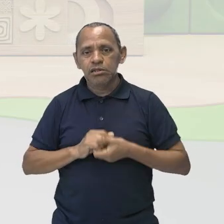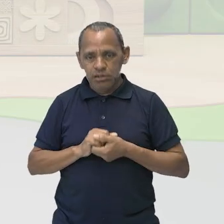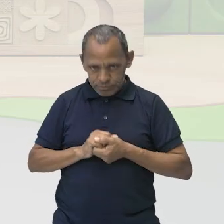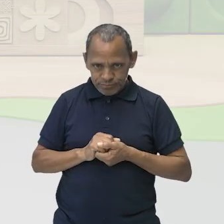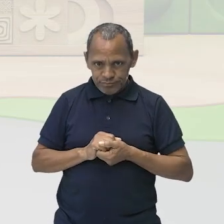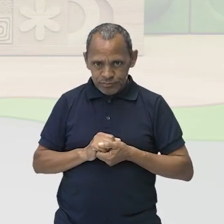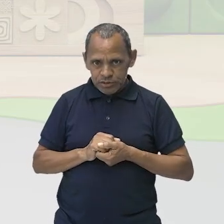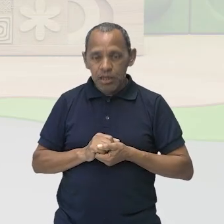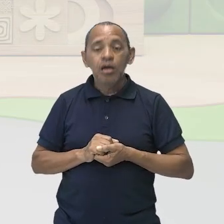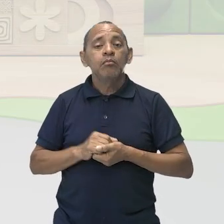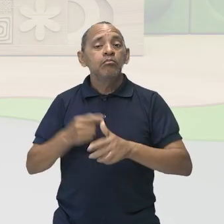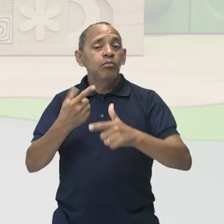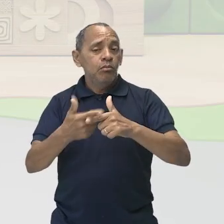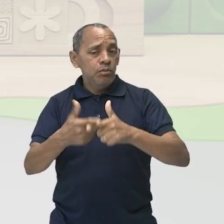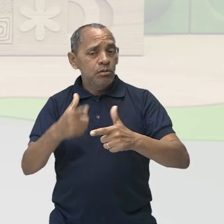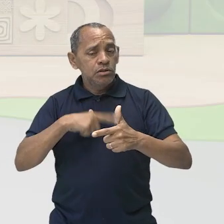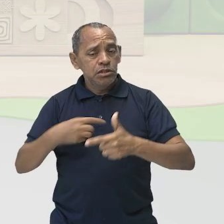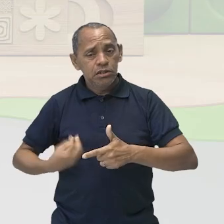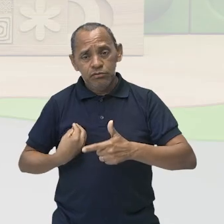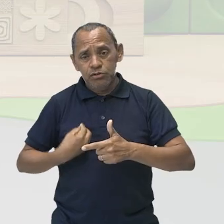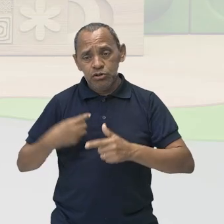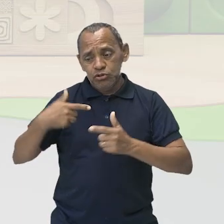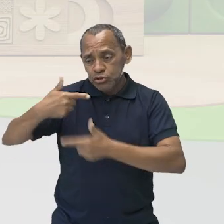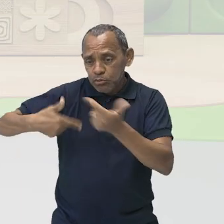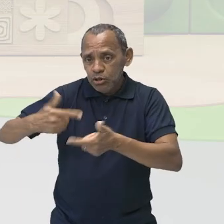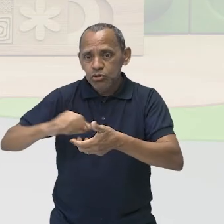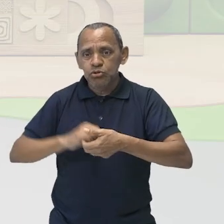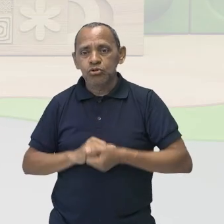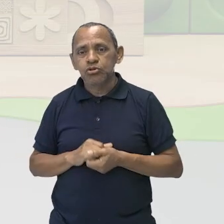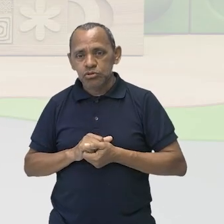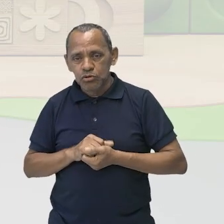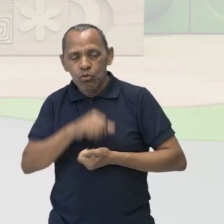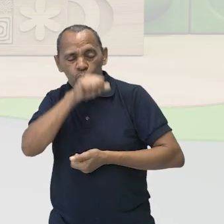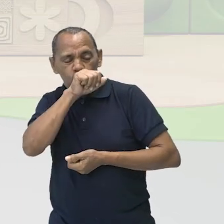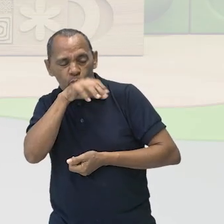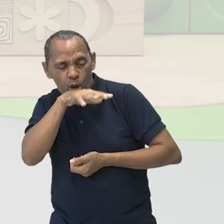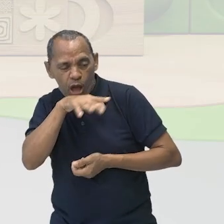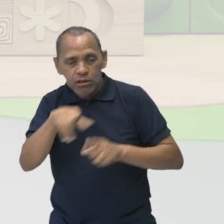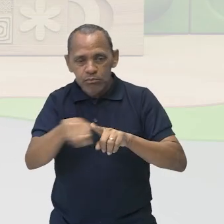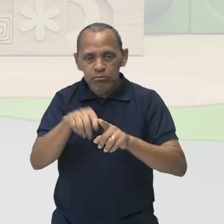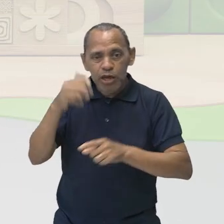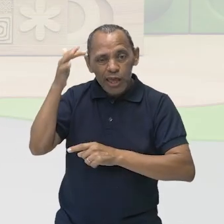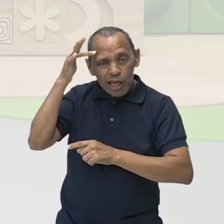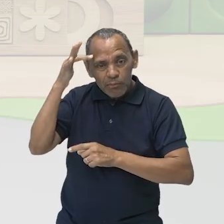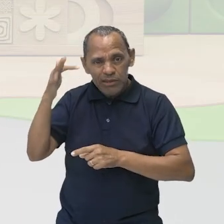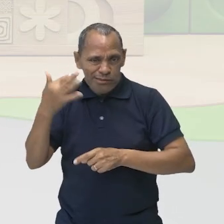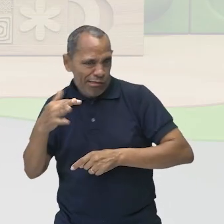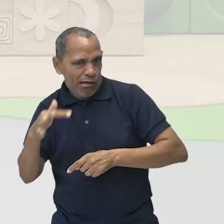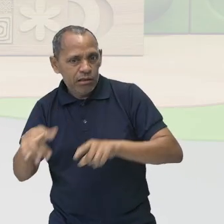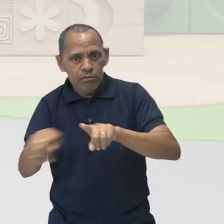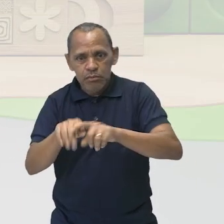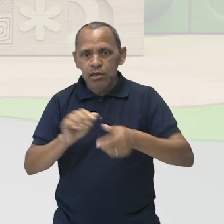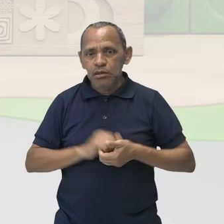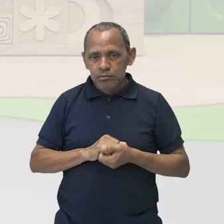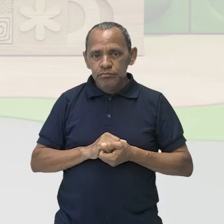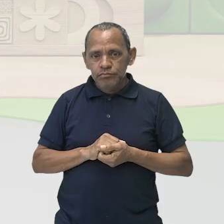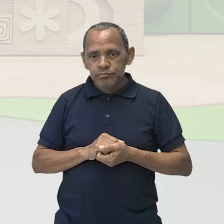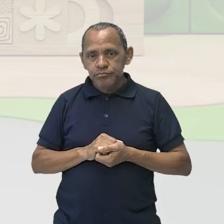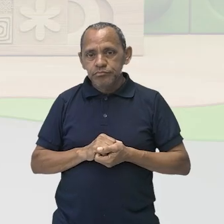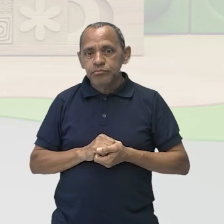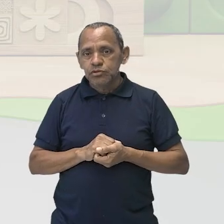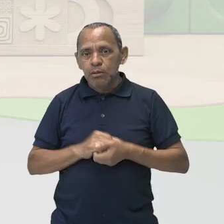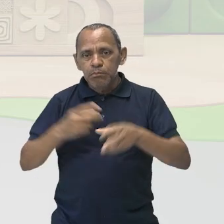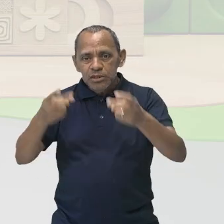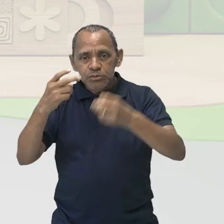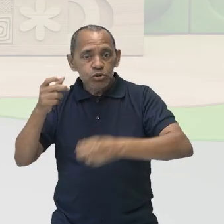efeitos fisiológicos em trabalhadores, como náuseas, fadiga e dores de cabeça. Embora os infrassons não sejam percebidos